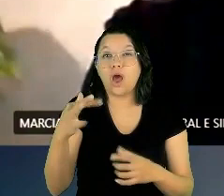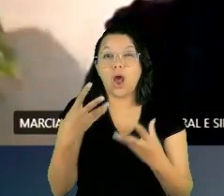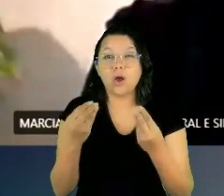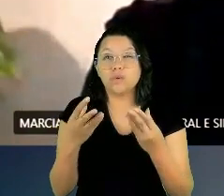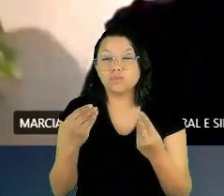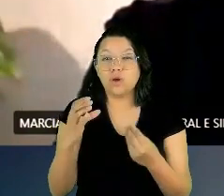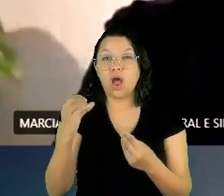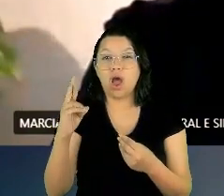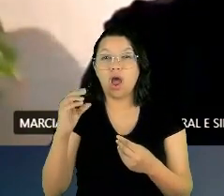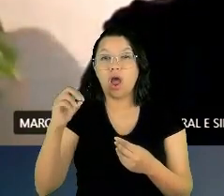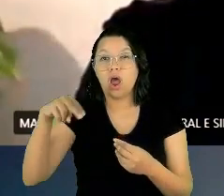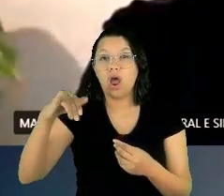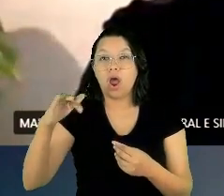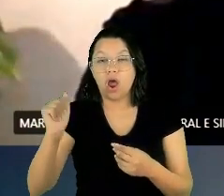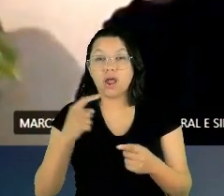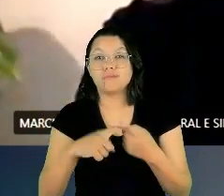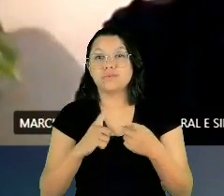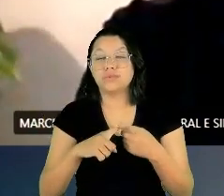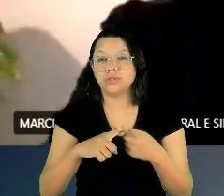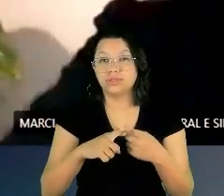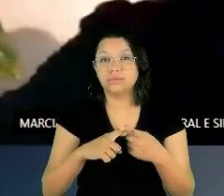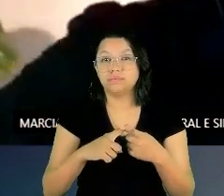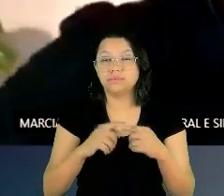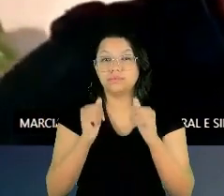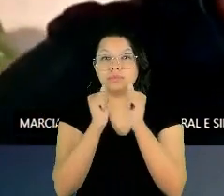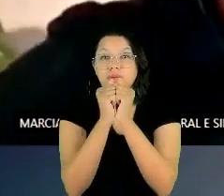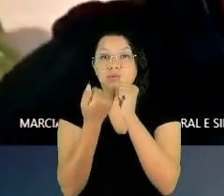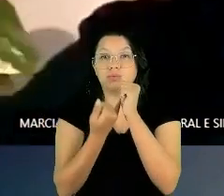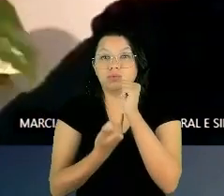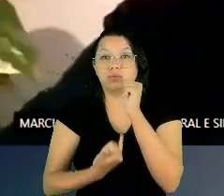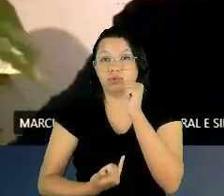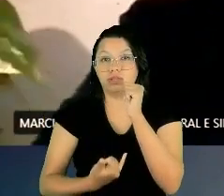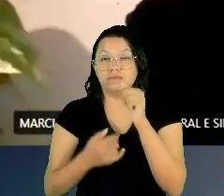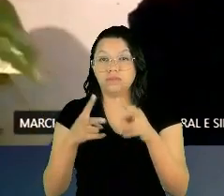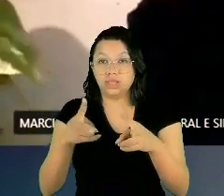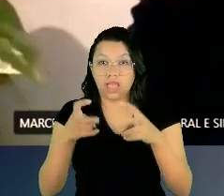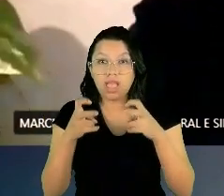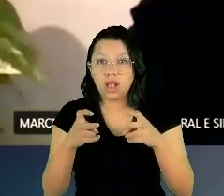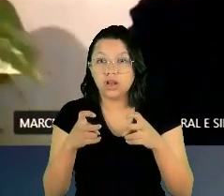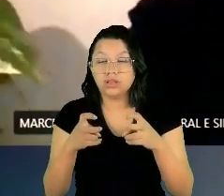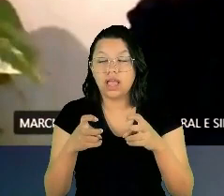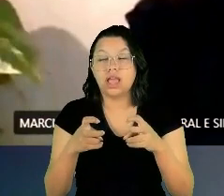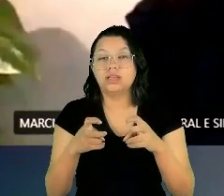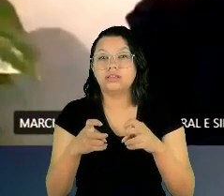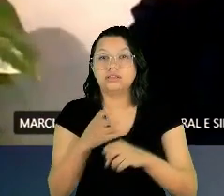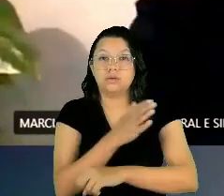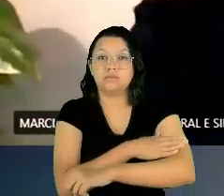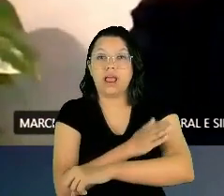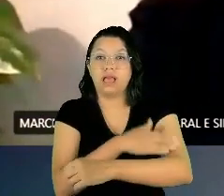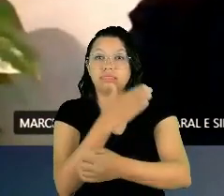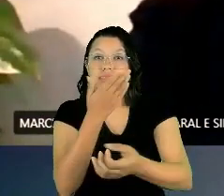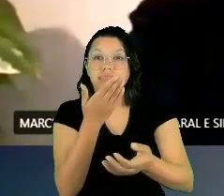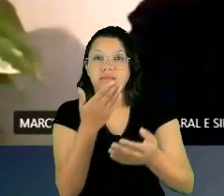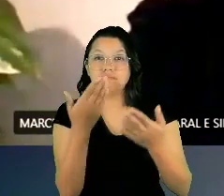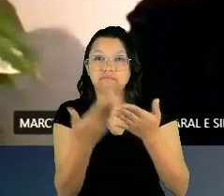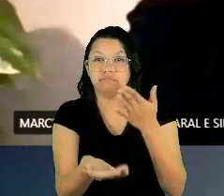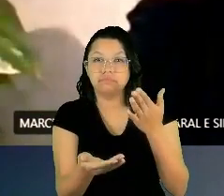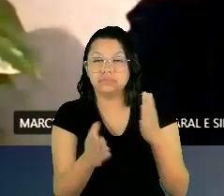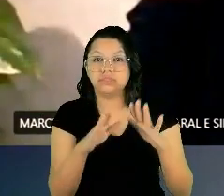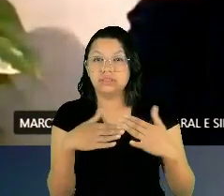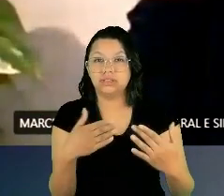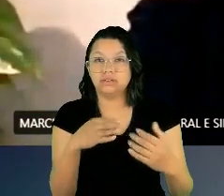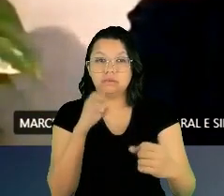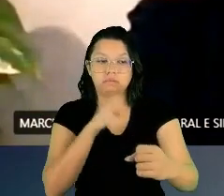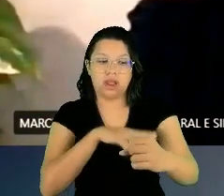dor crônica, porque a parte interna, né, o nervo que reconhece o braço tá queimado, né? Ele pifou, não funciona